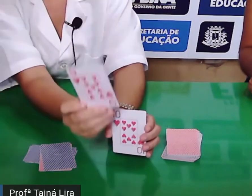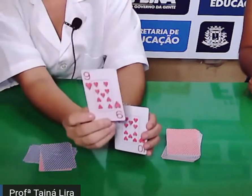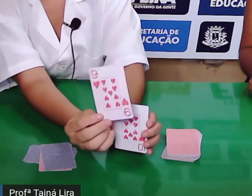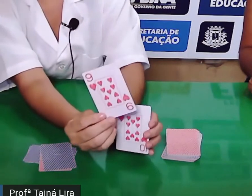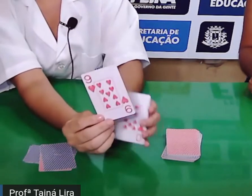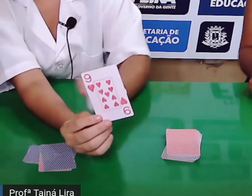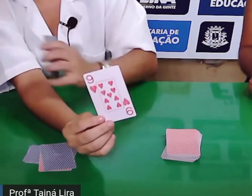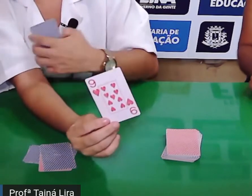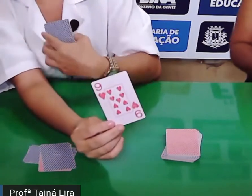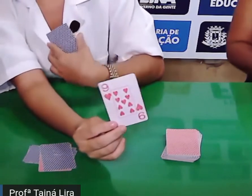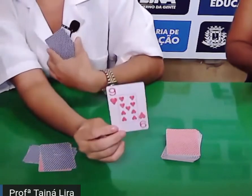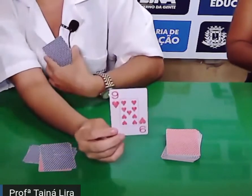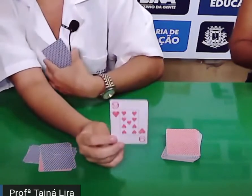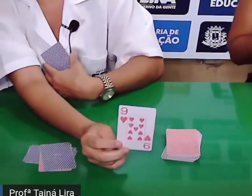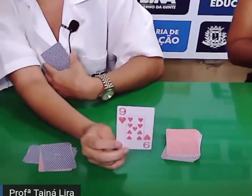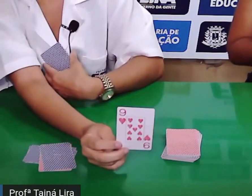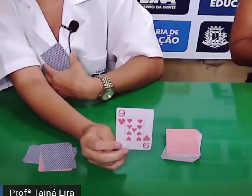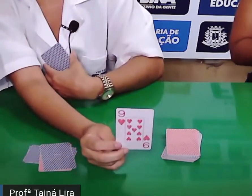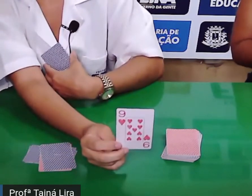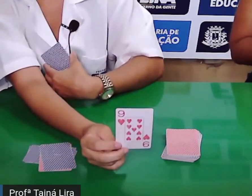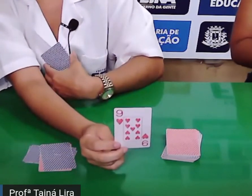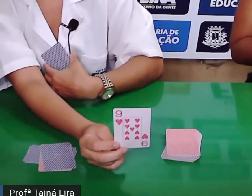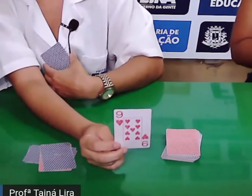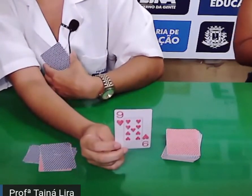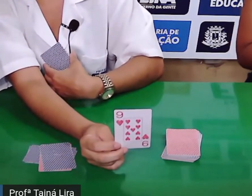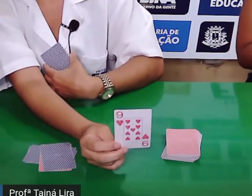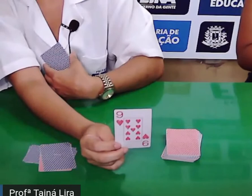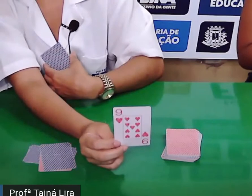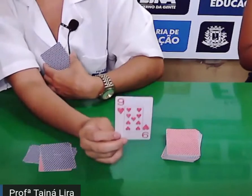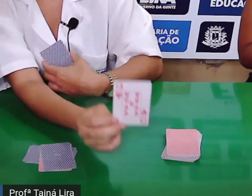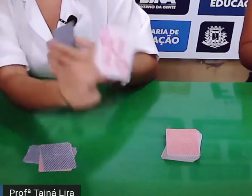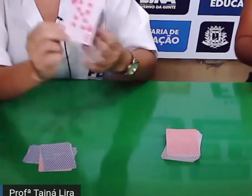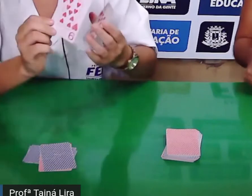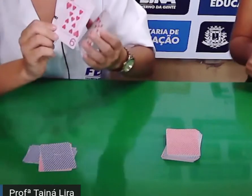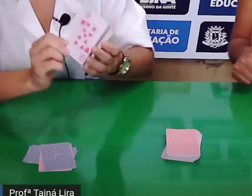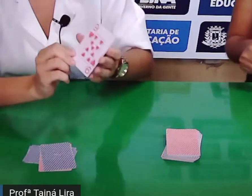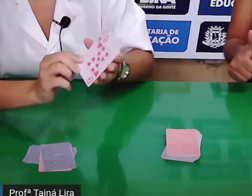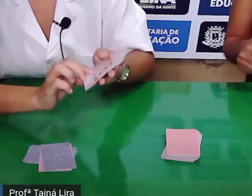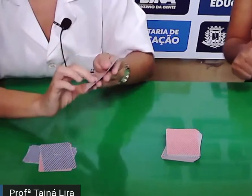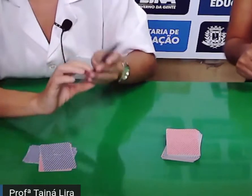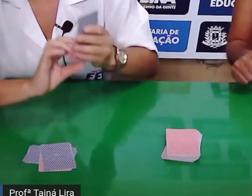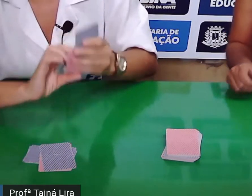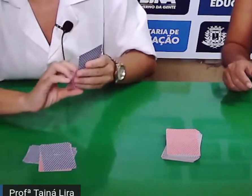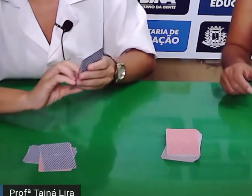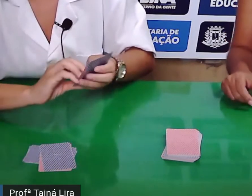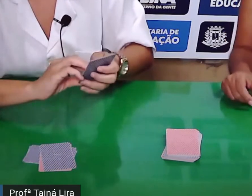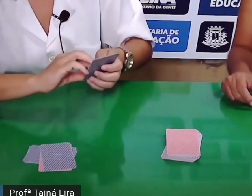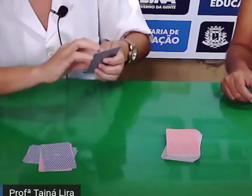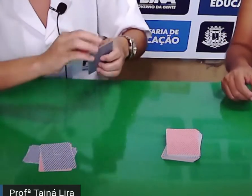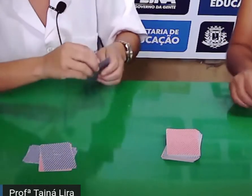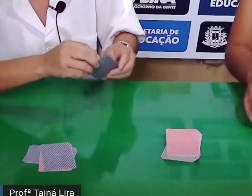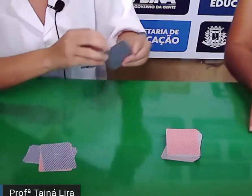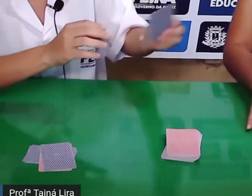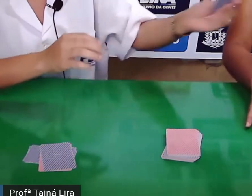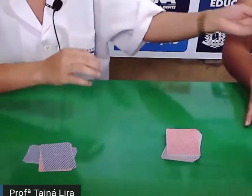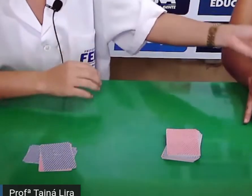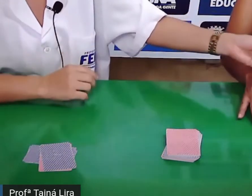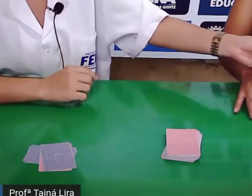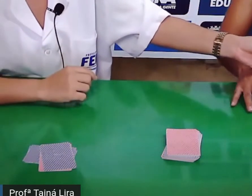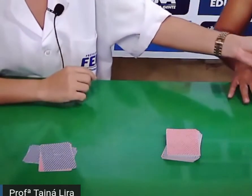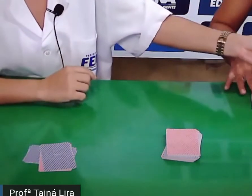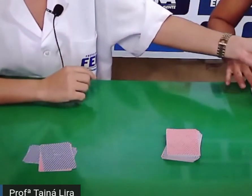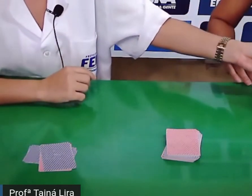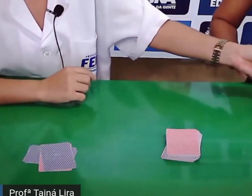Não foi dessa vez, ó. Eu tirei a carta 9. Então, ó, quando eu somei aqui, deu 19 pontos. Então,